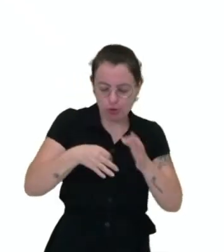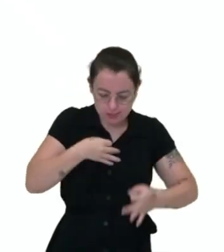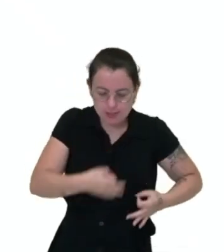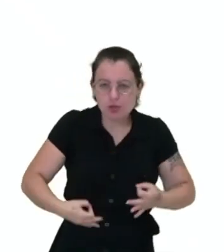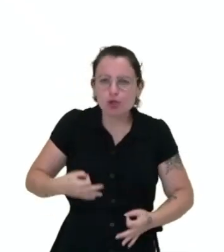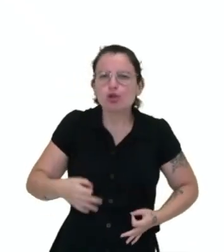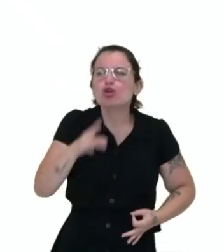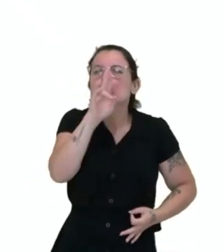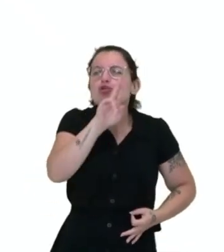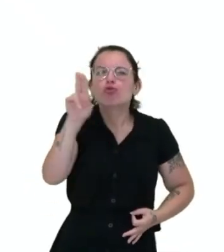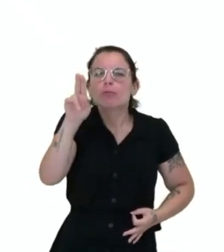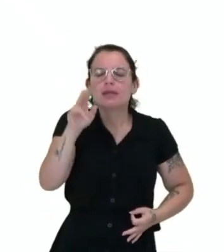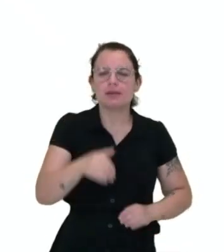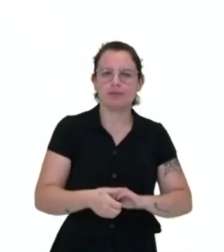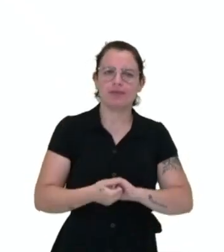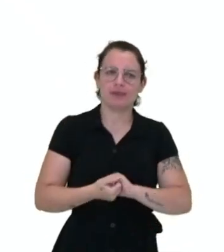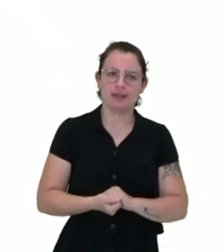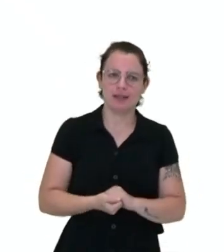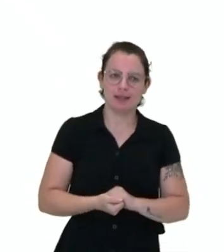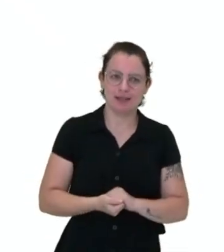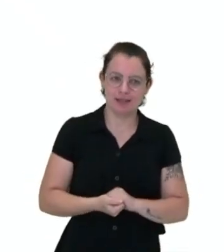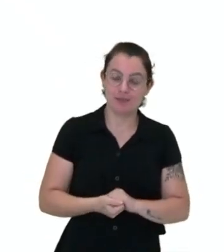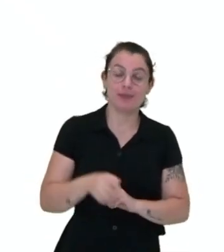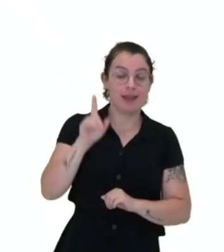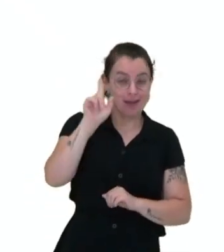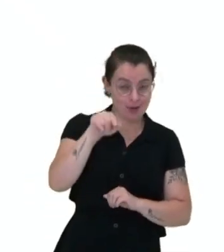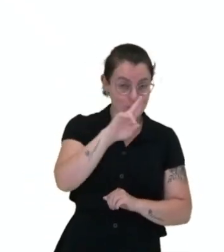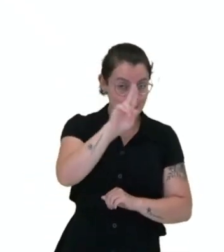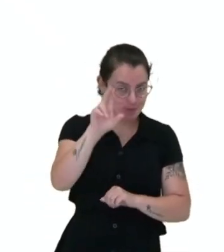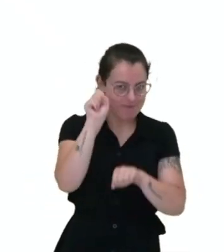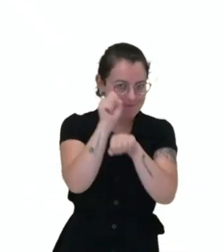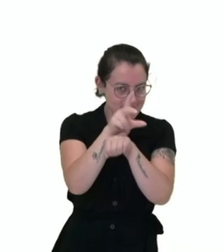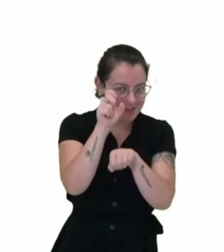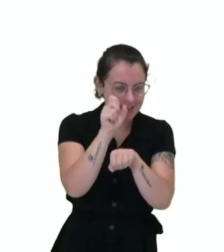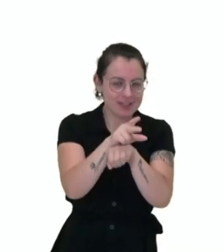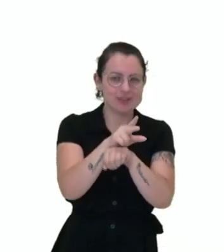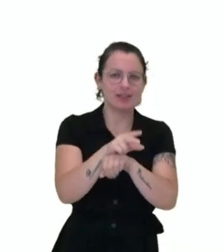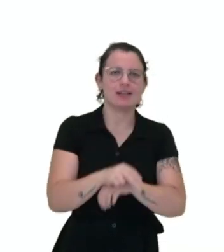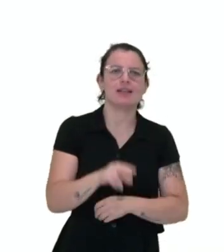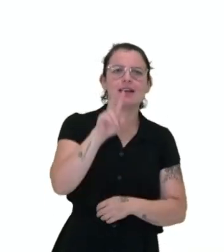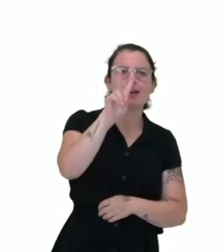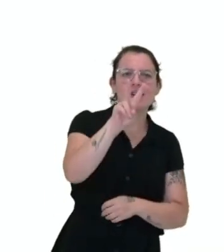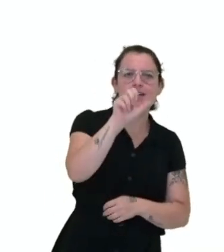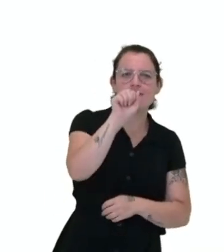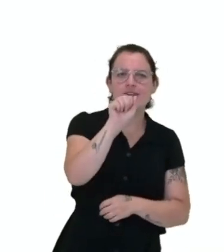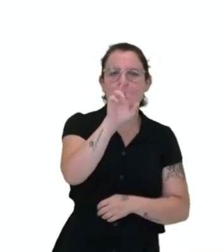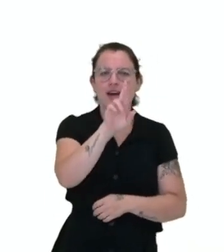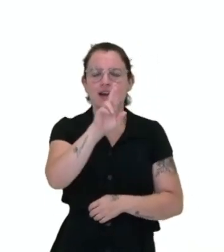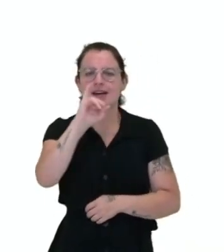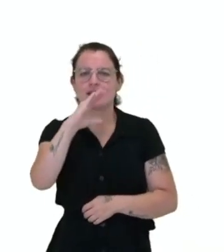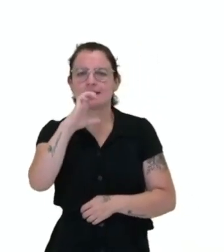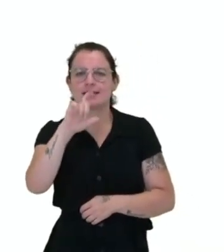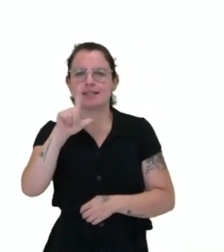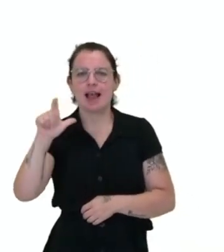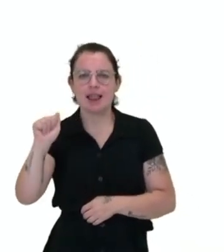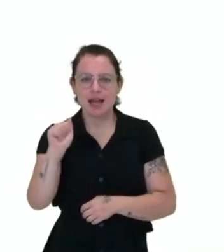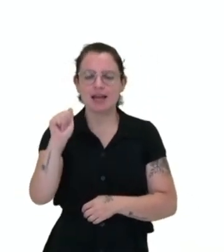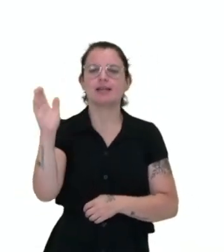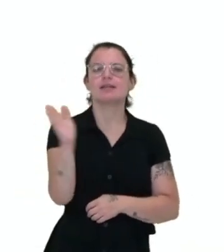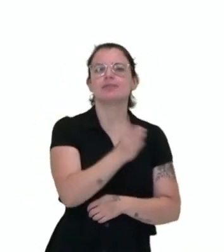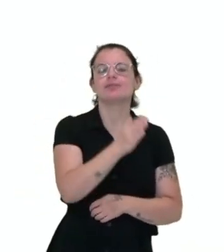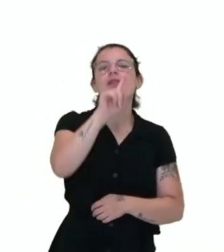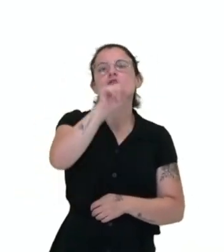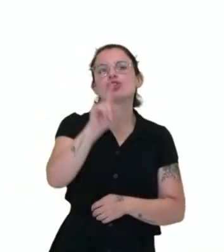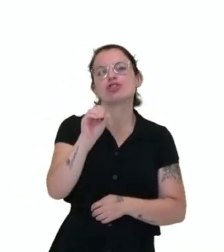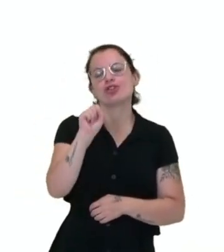catapora? Então, ela é transmitida por um vírus chamado varicela zoster. Então,